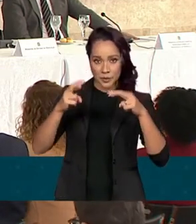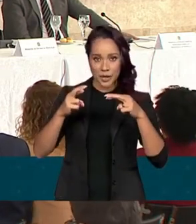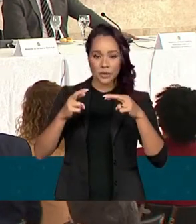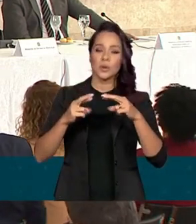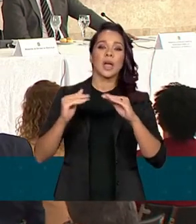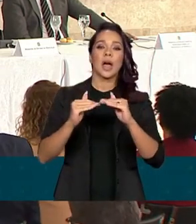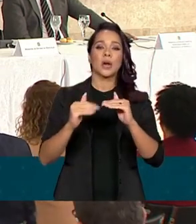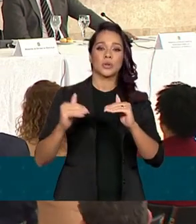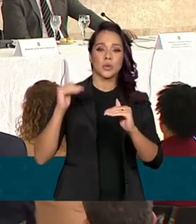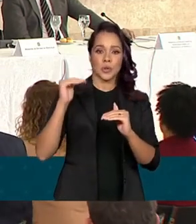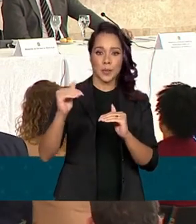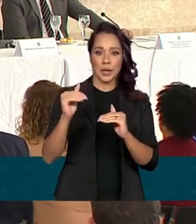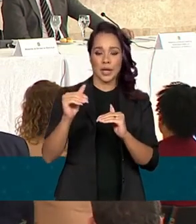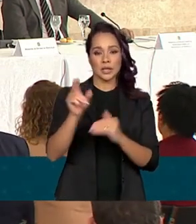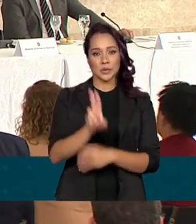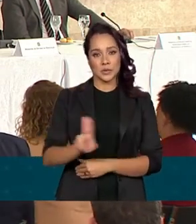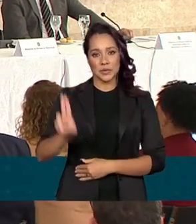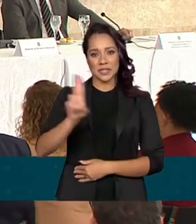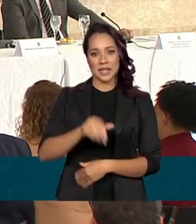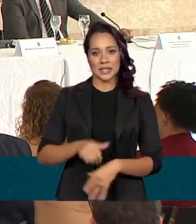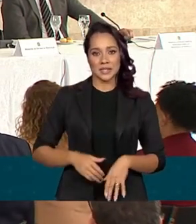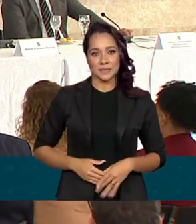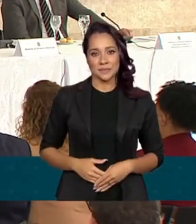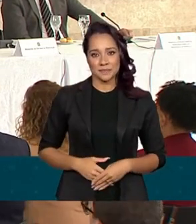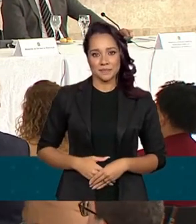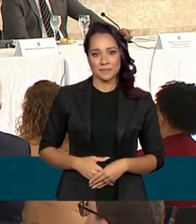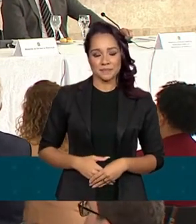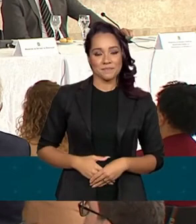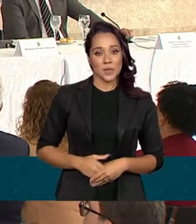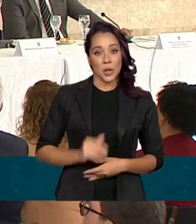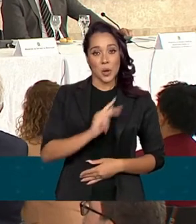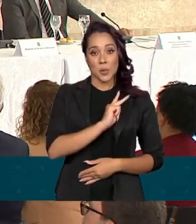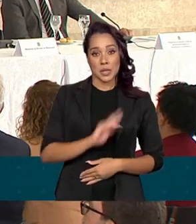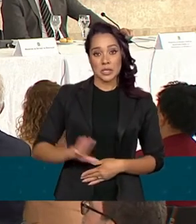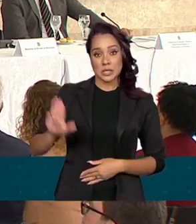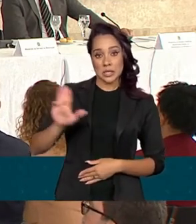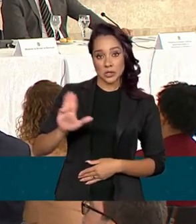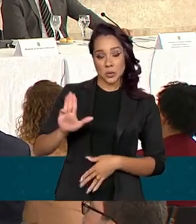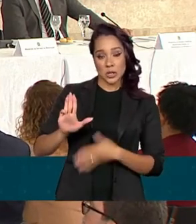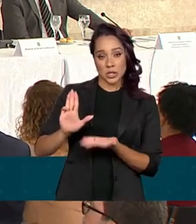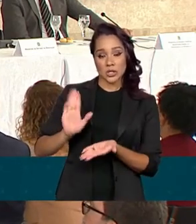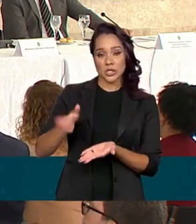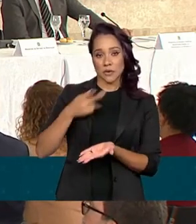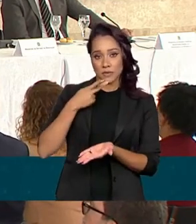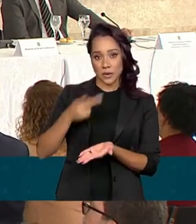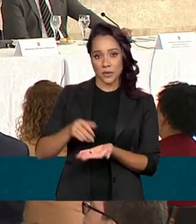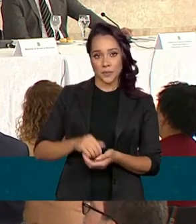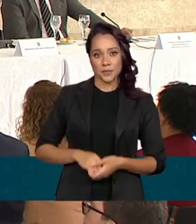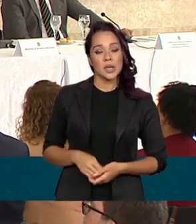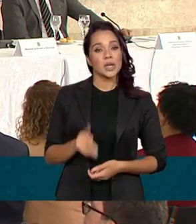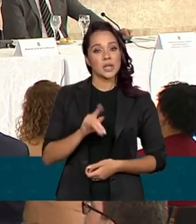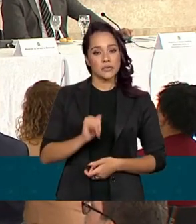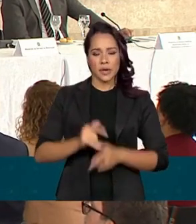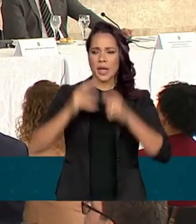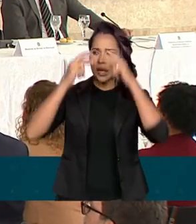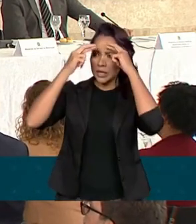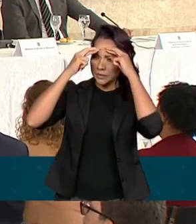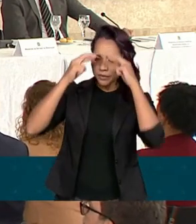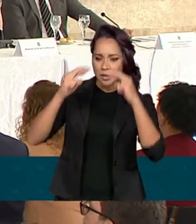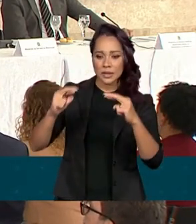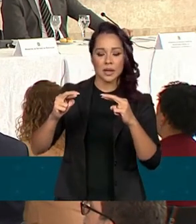à autonomia das universidades. O presidente Lula já colocou que vai